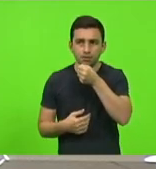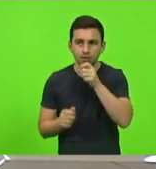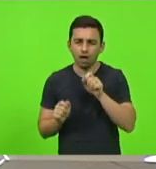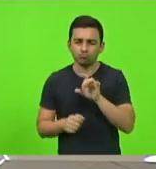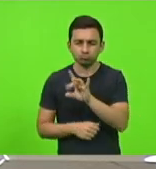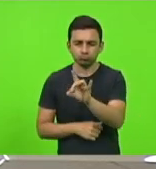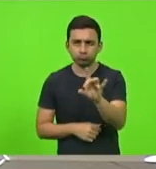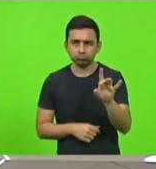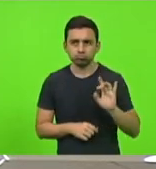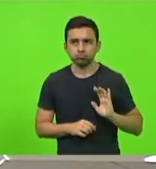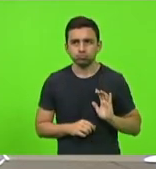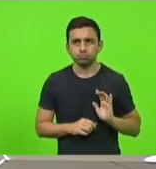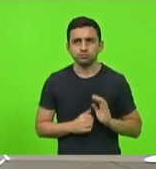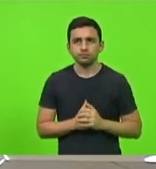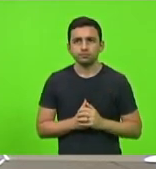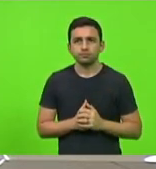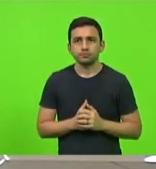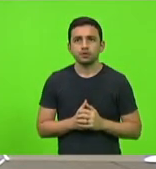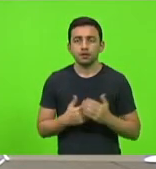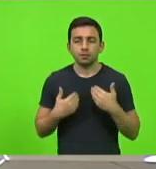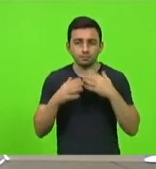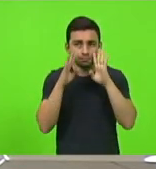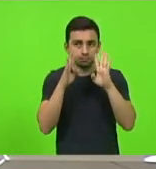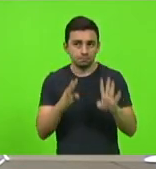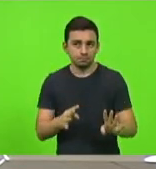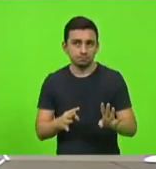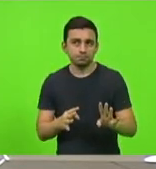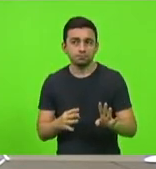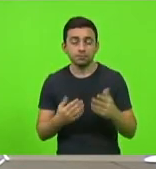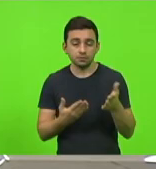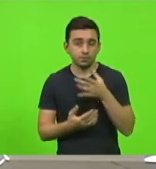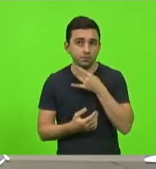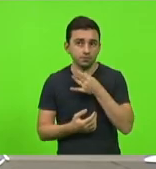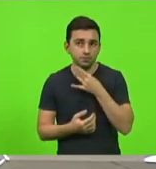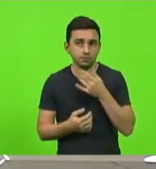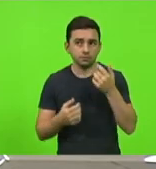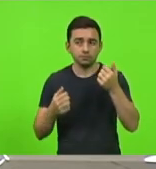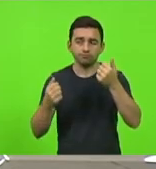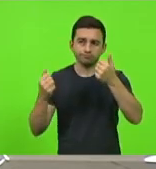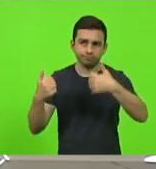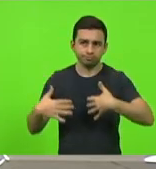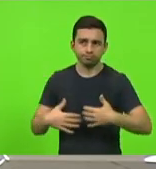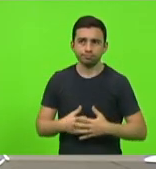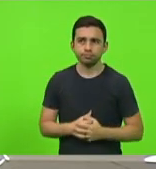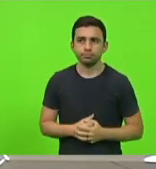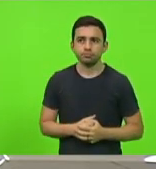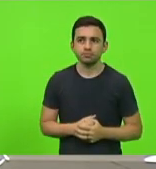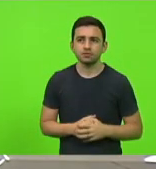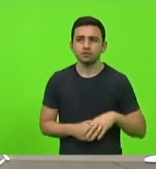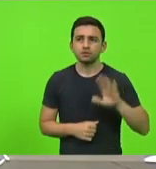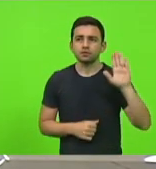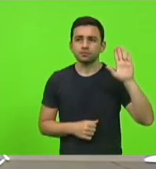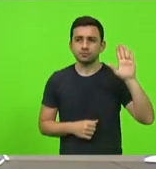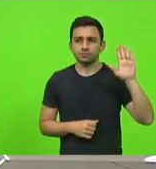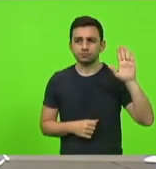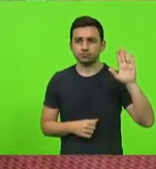cada par, mas primeiro ouço o deputado Valdir Cobalcini, ainda em discussão da matéria. Senhor